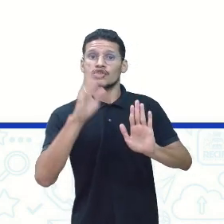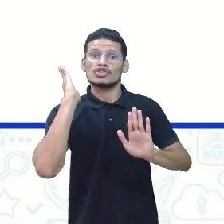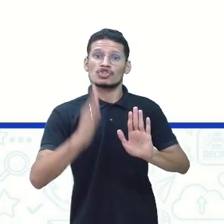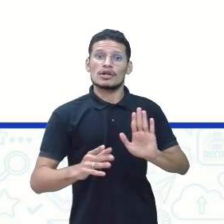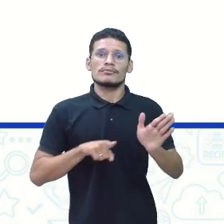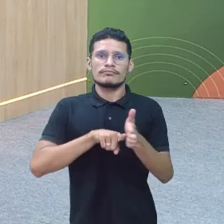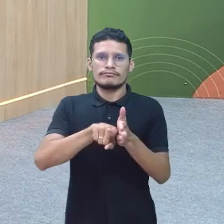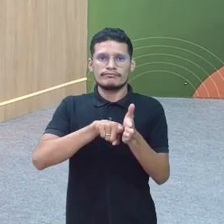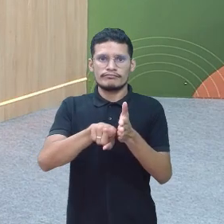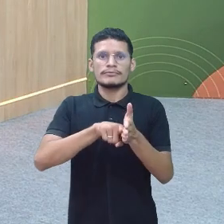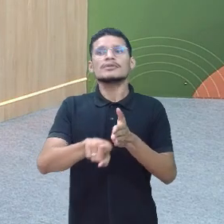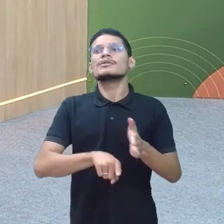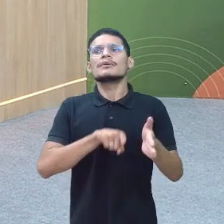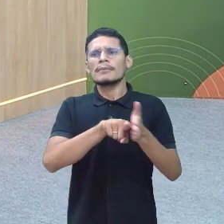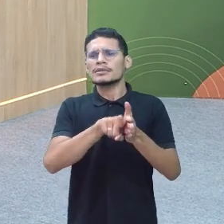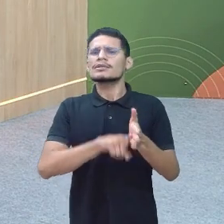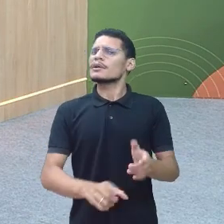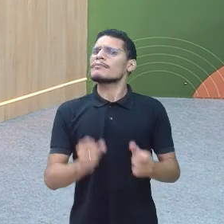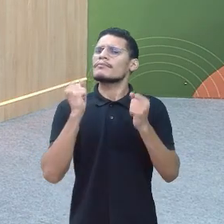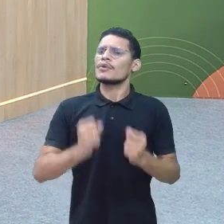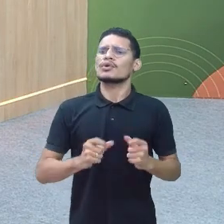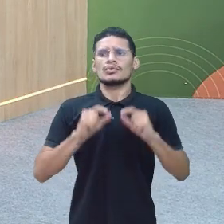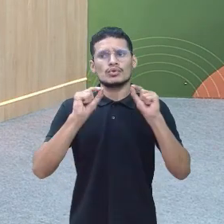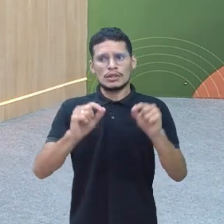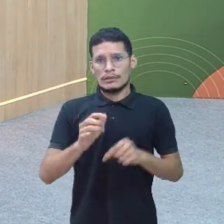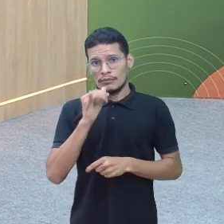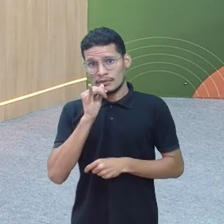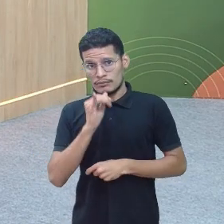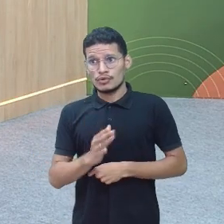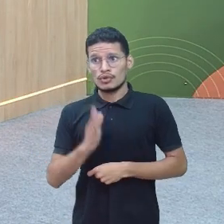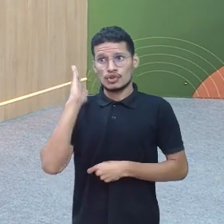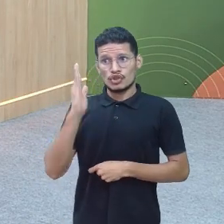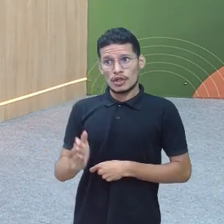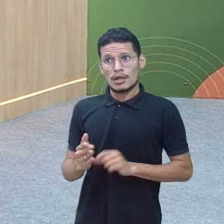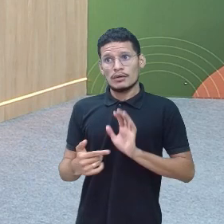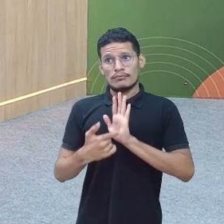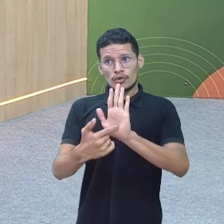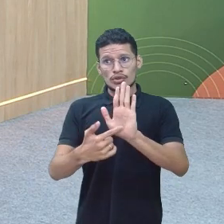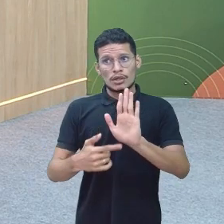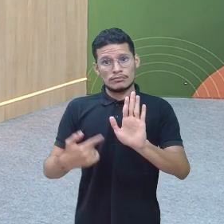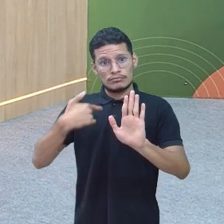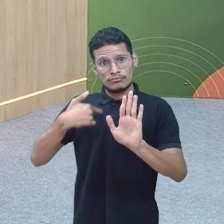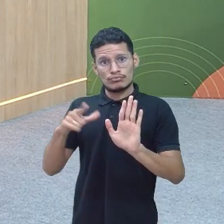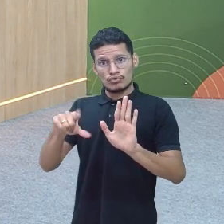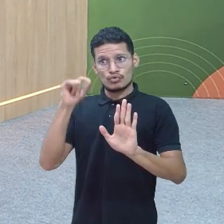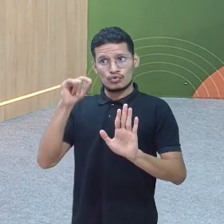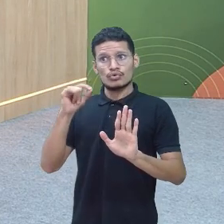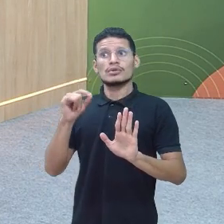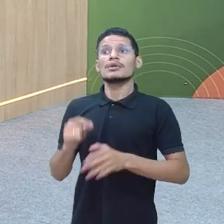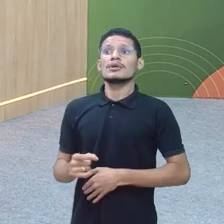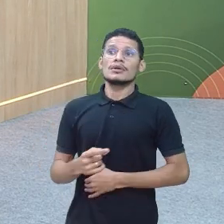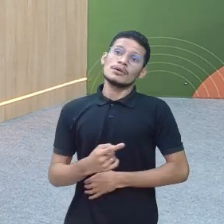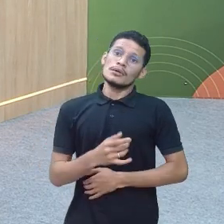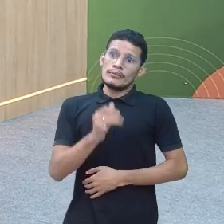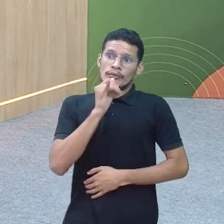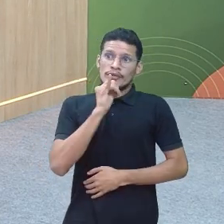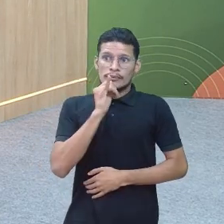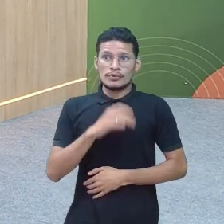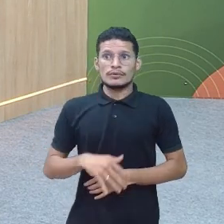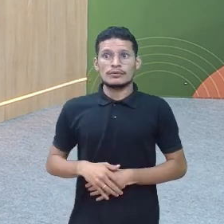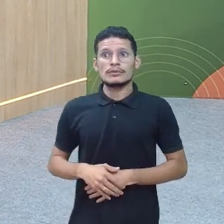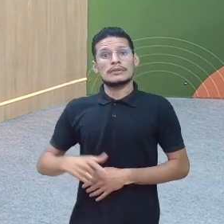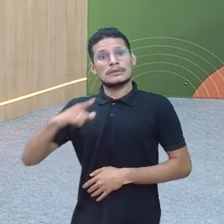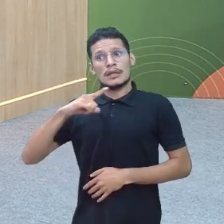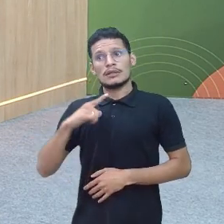E essa pesquisa, ela pode ser um ponto onde eu leve para tomar alguma decisão. Sendo assim, ela vai representar